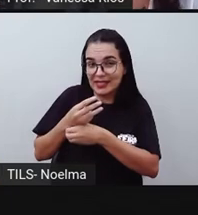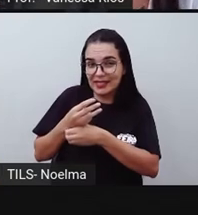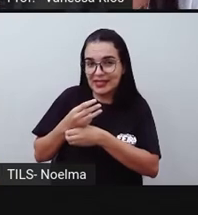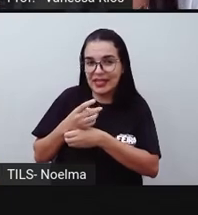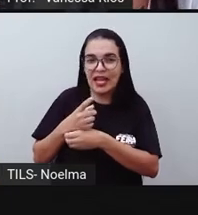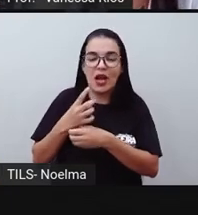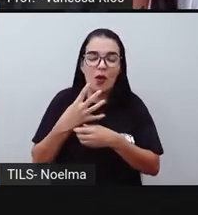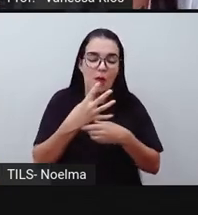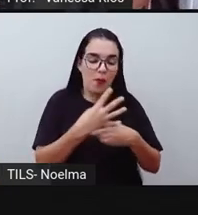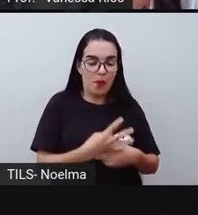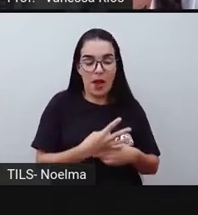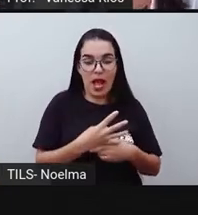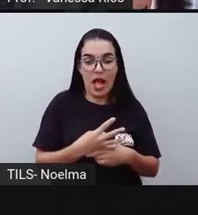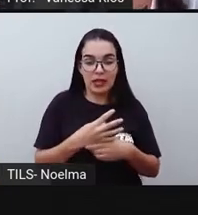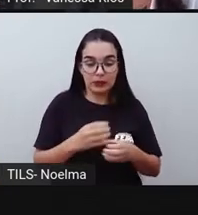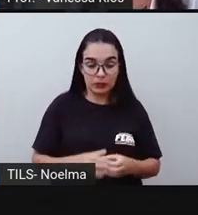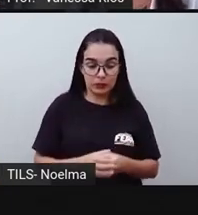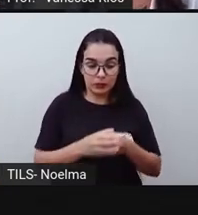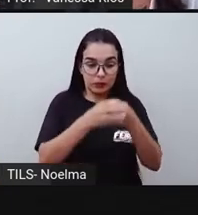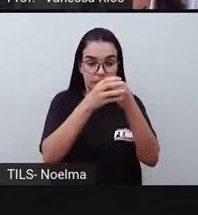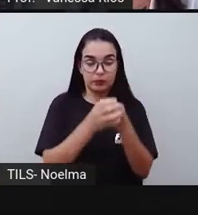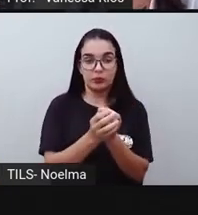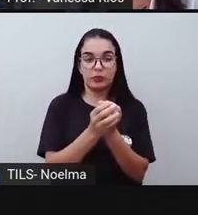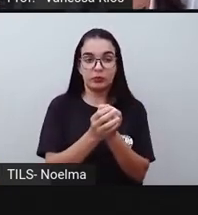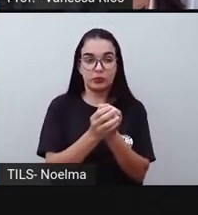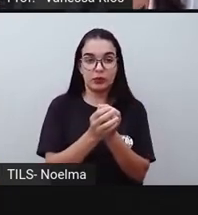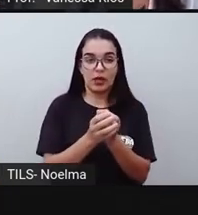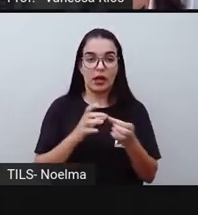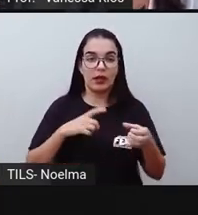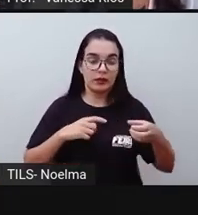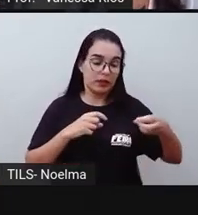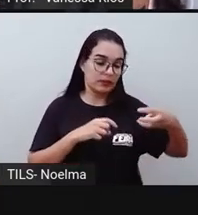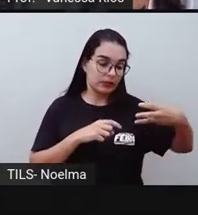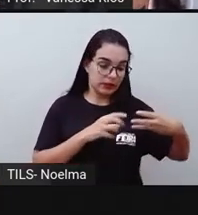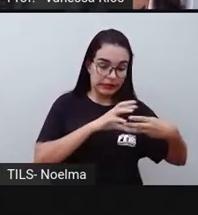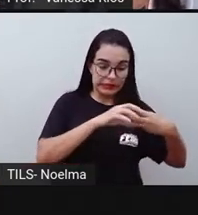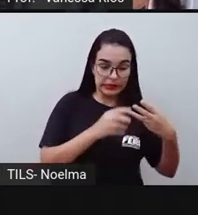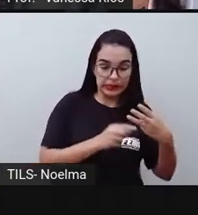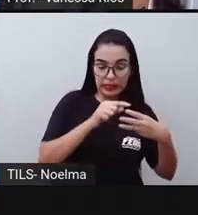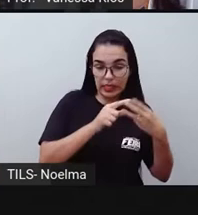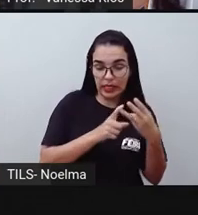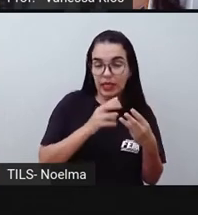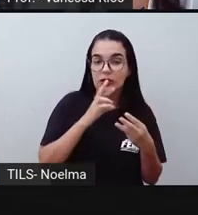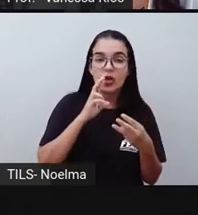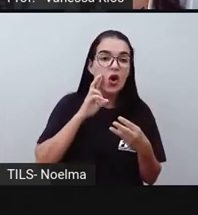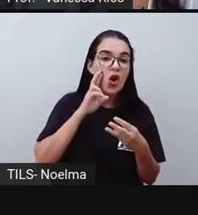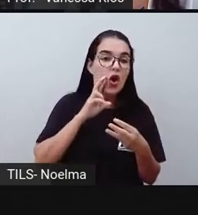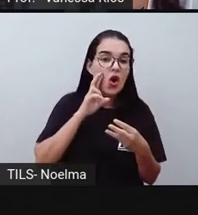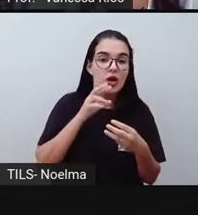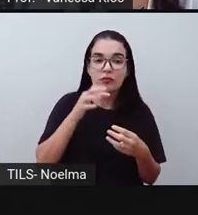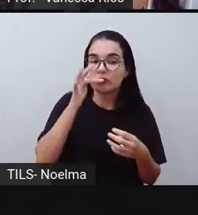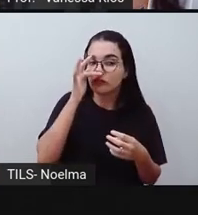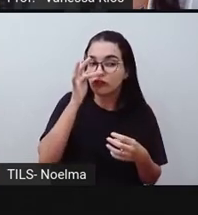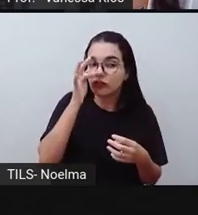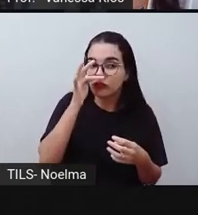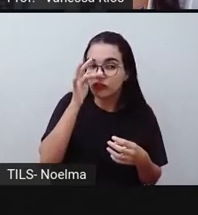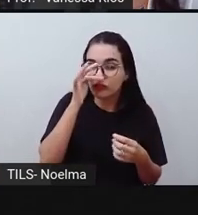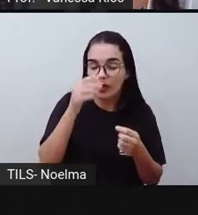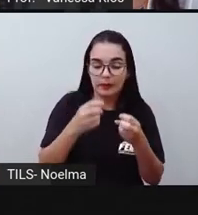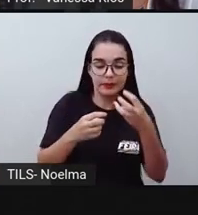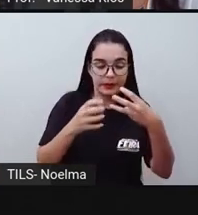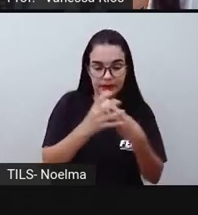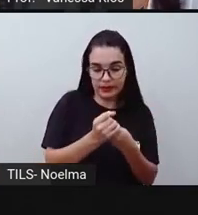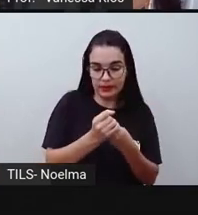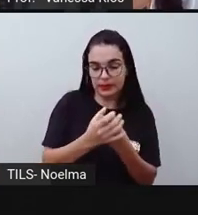quatro buquês? Então, a gente observa aqui, ó, cada representação dessa de